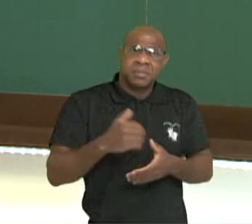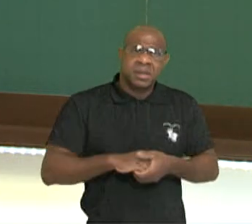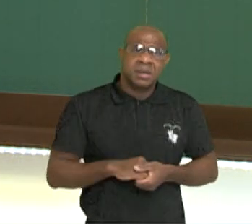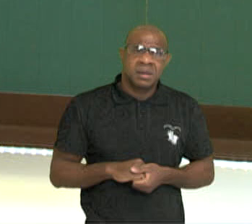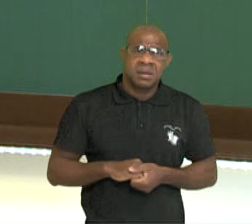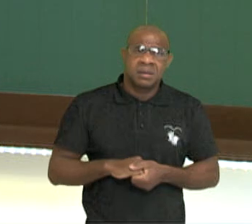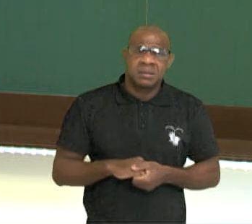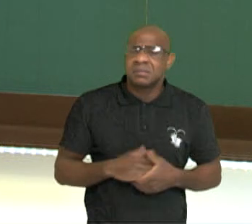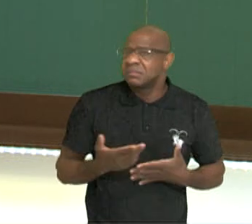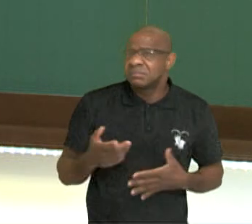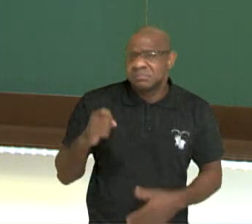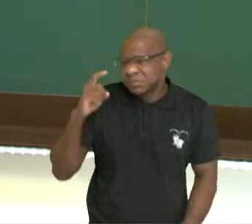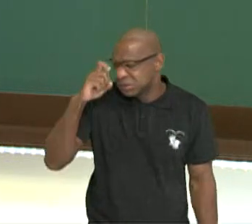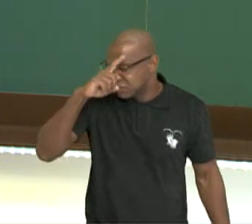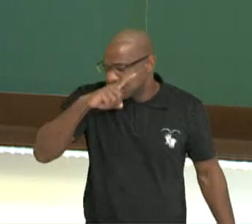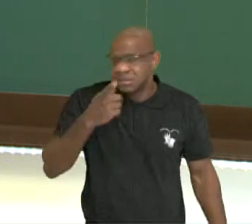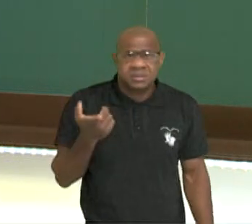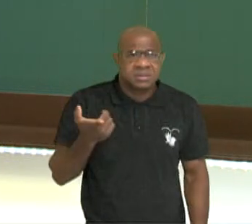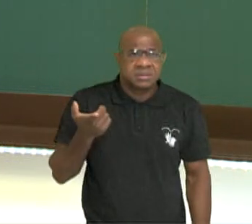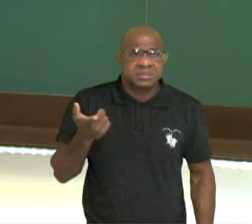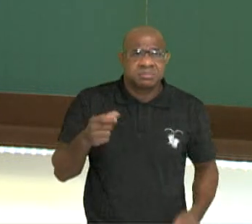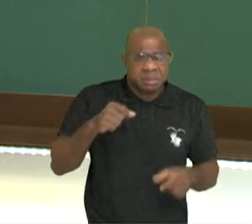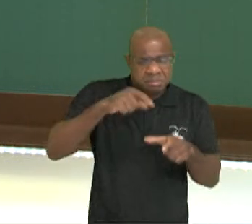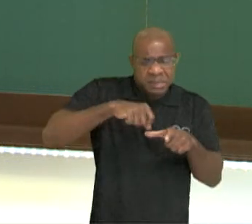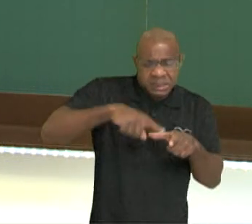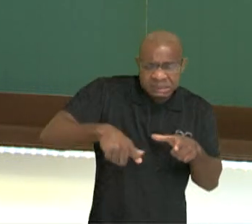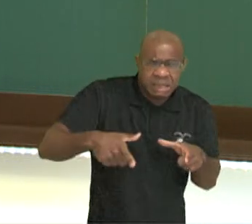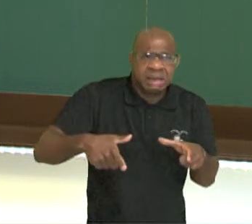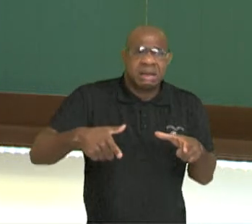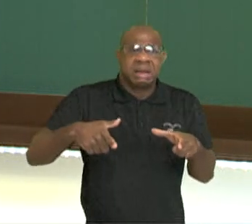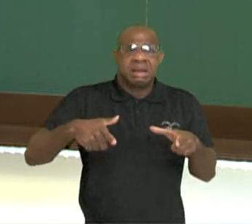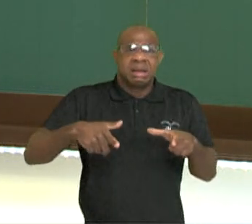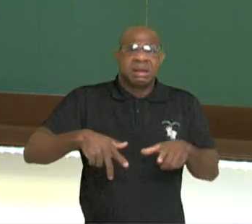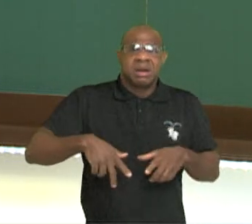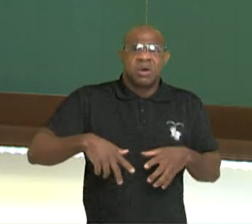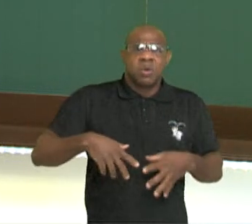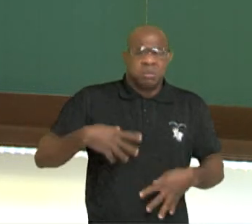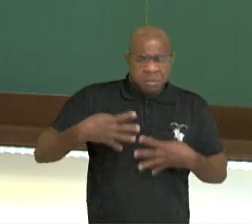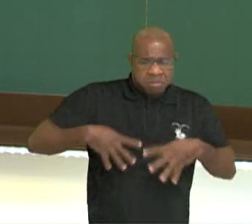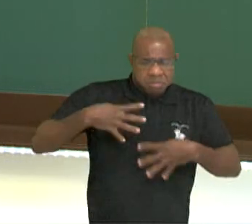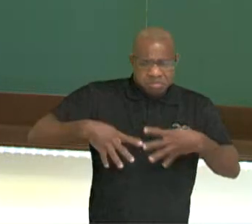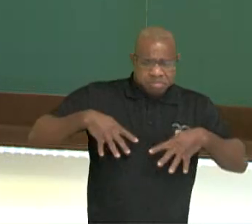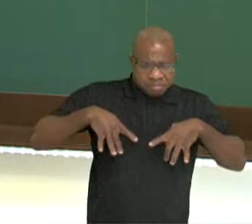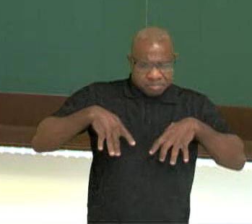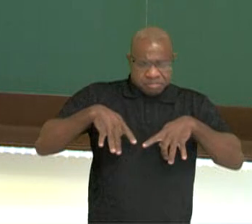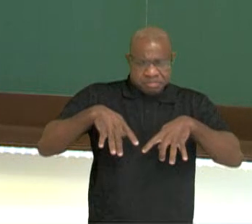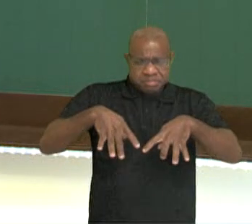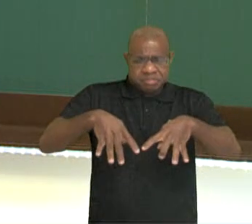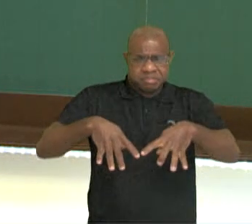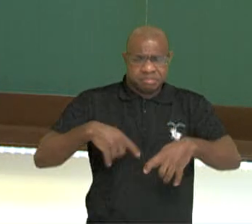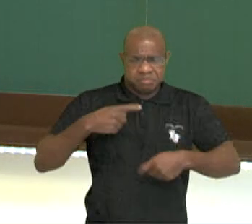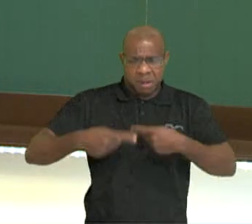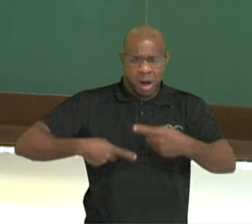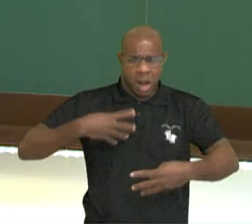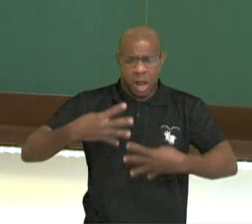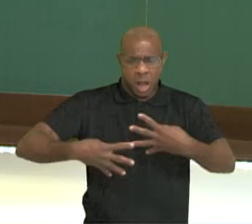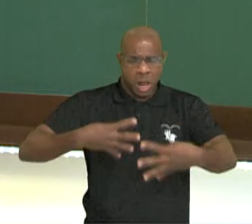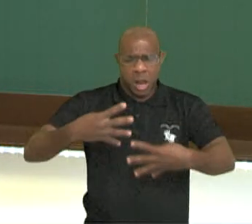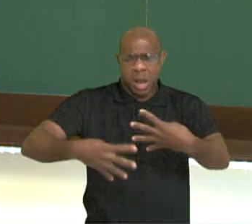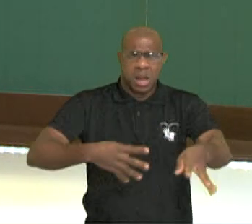Então fica difícil para coletar, plantar, uma máquina passar. Então não dá. Será que